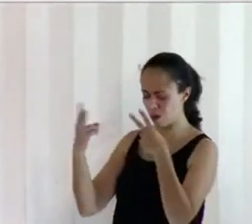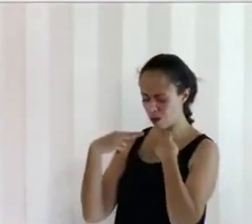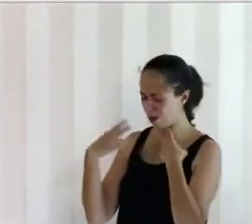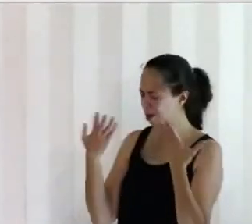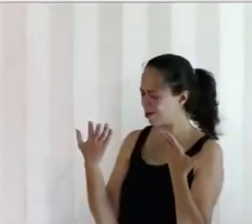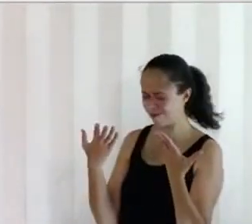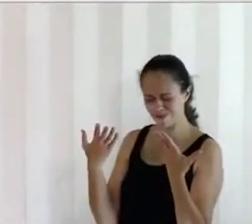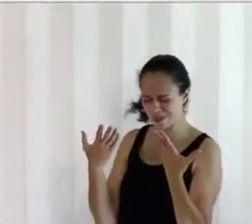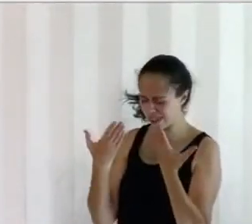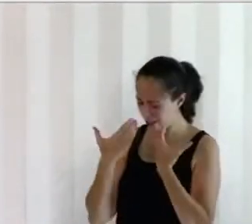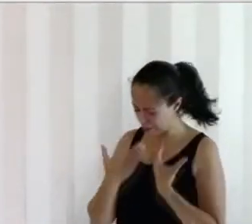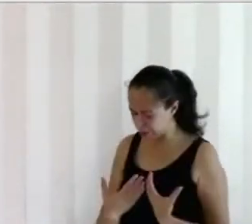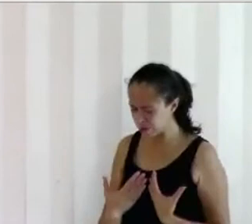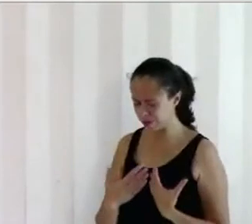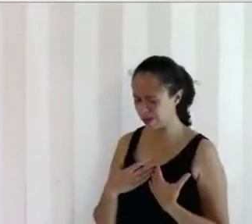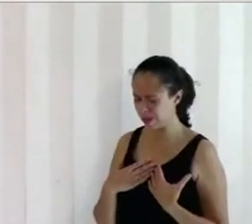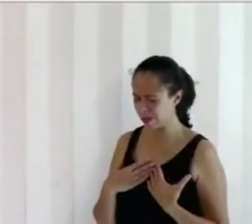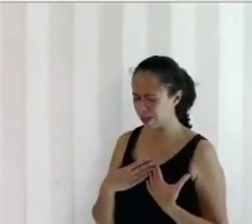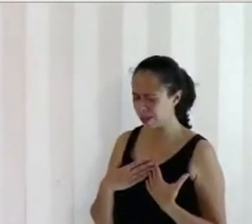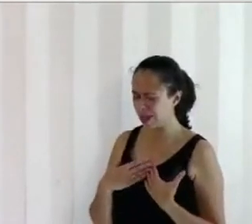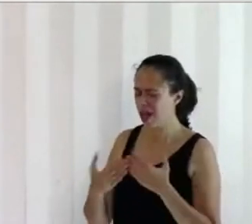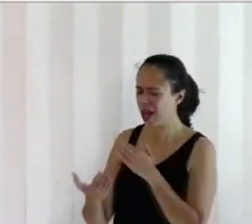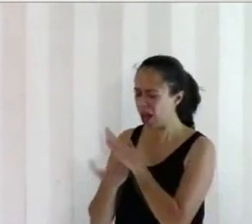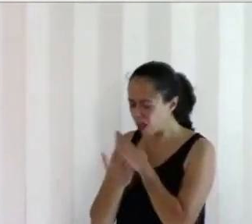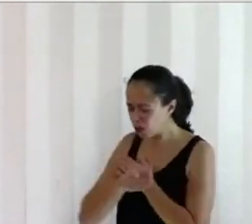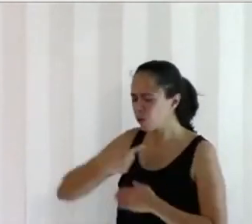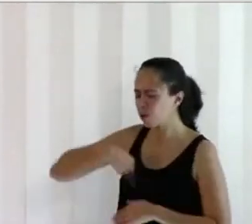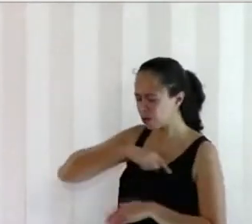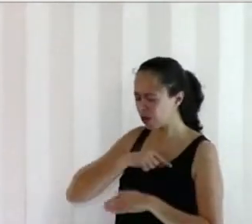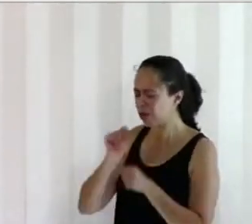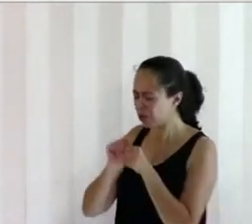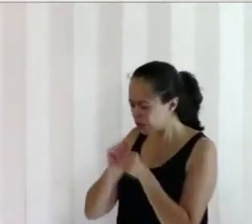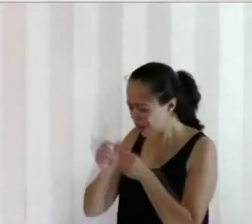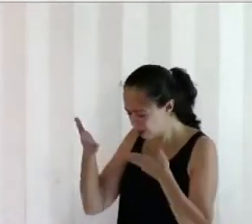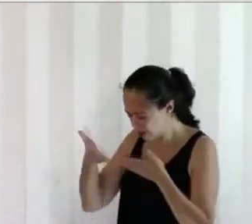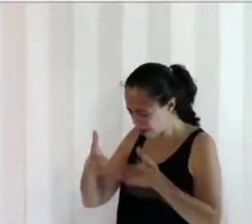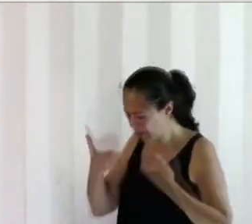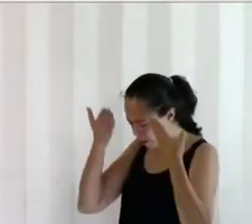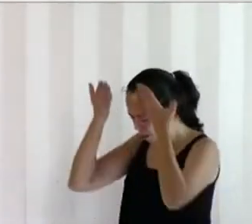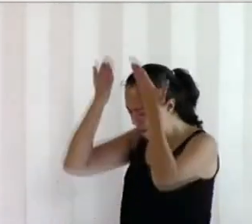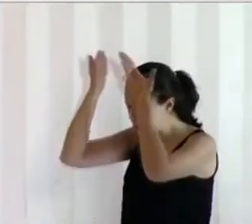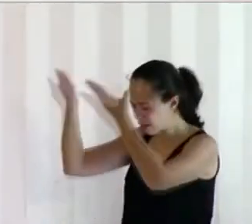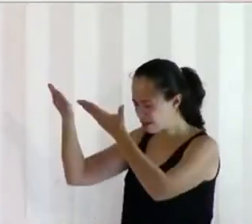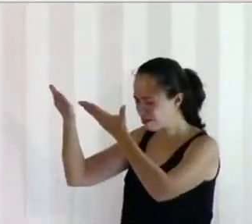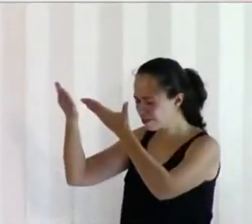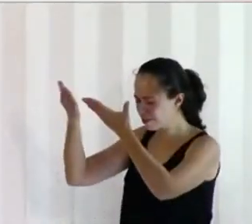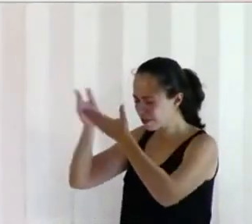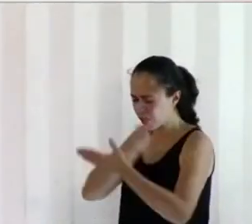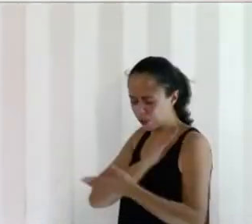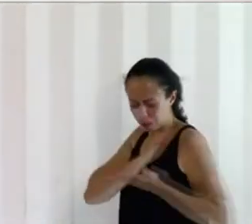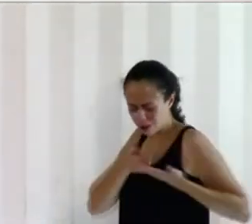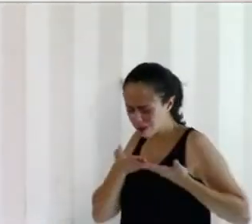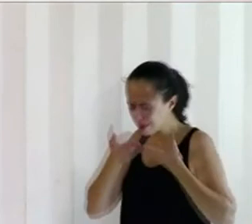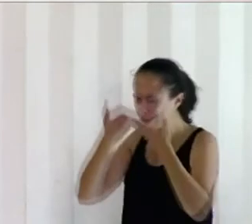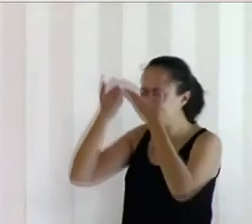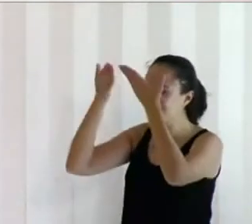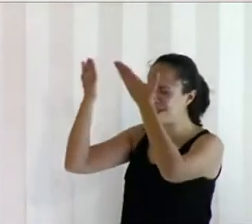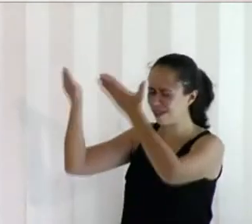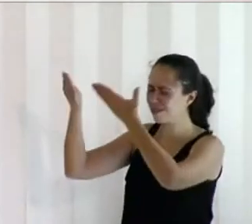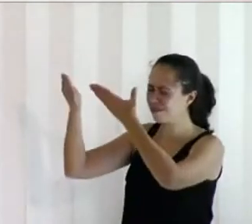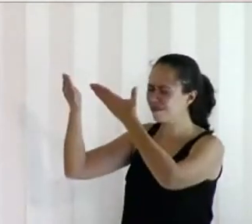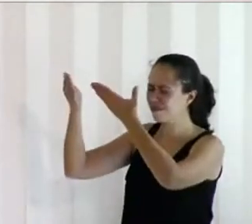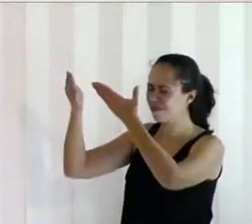E é o que fazemos aqui. Olha o nosso coração, Senhor. Nós não estamos aqui em só mais um culto de 1 hora e pouco,